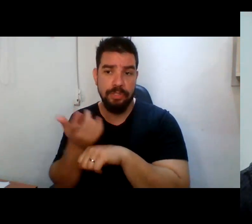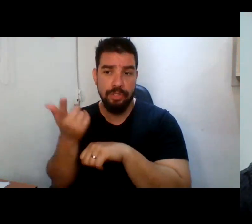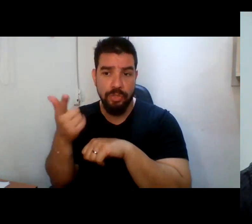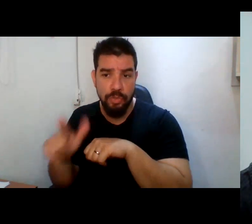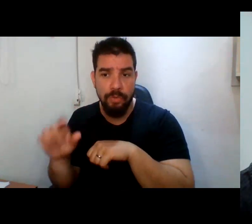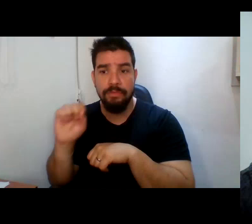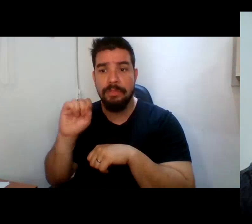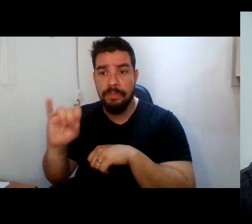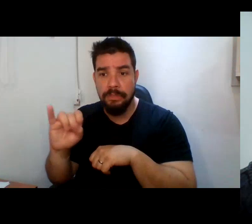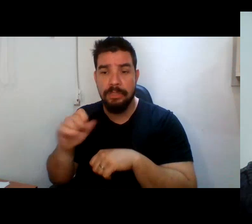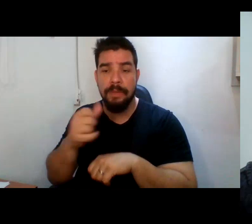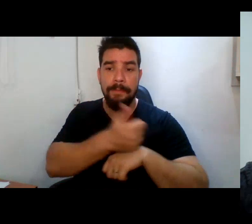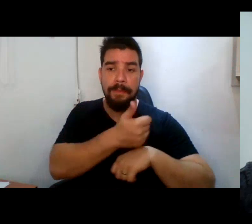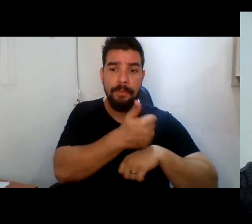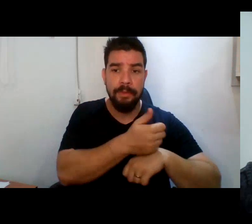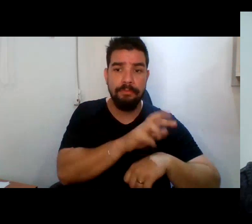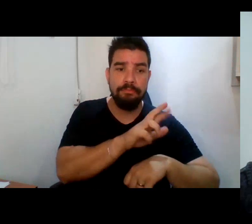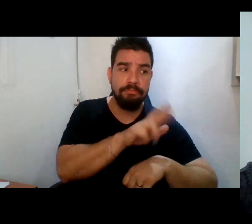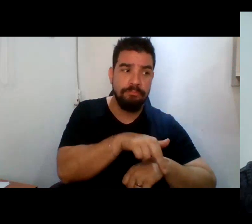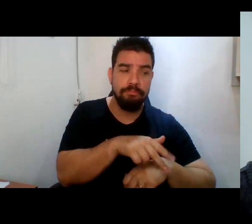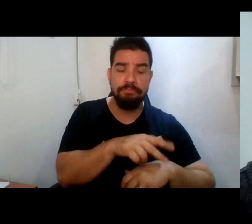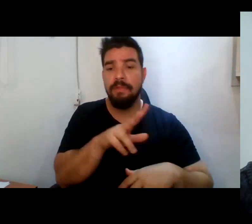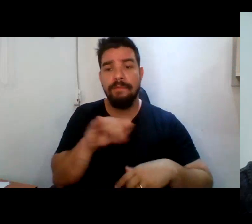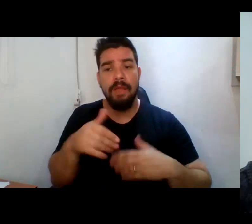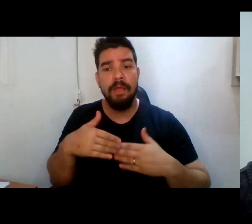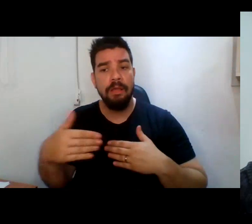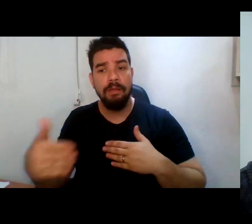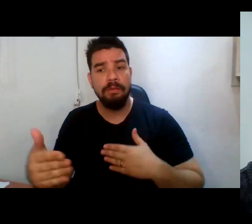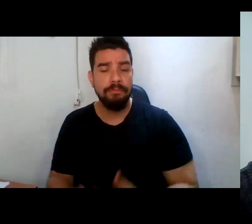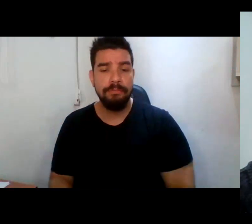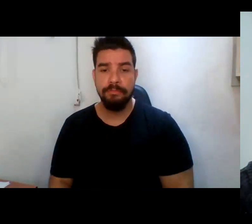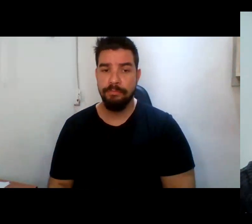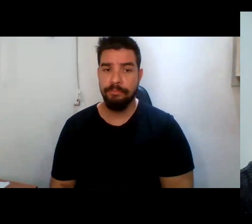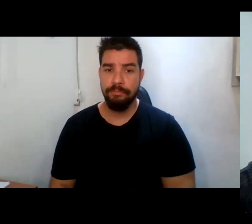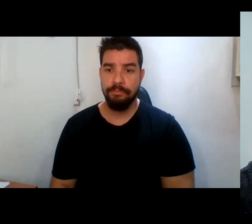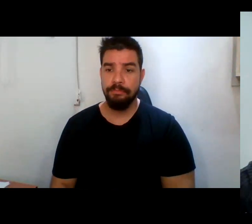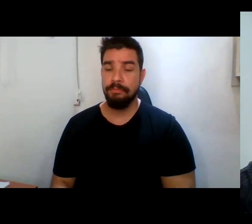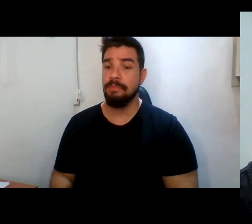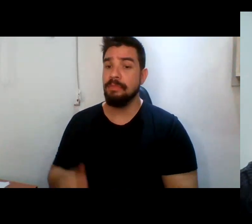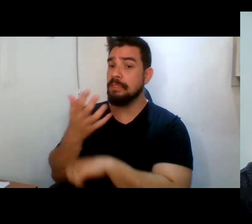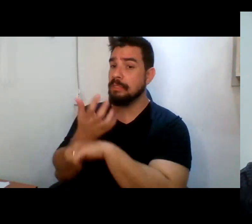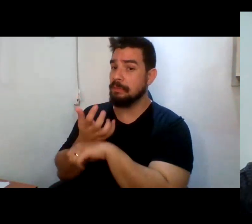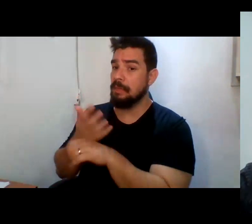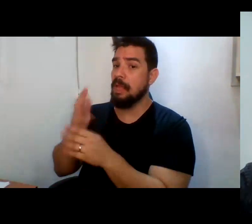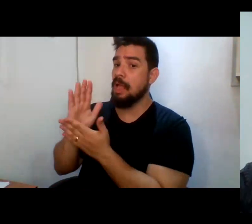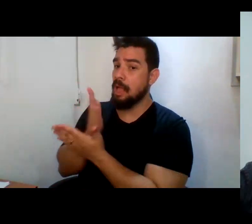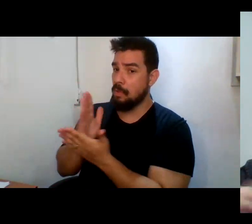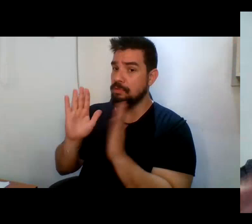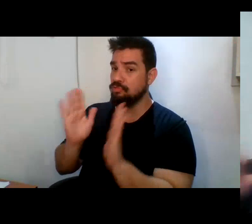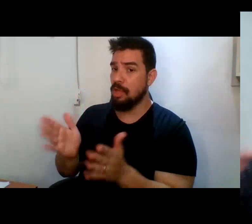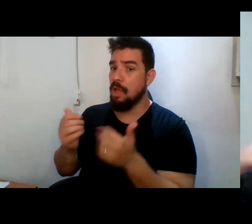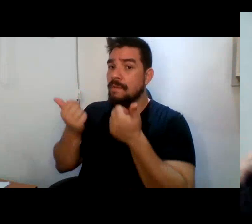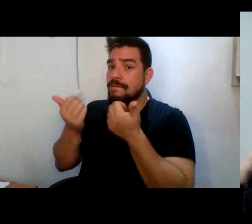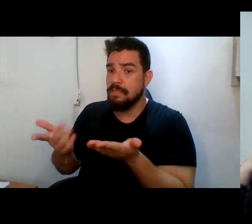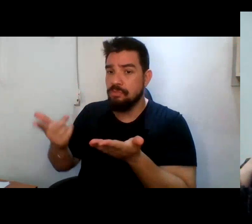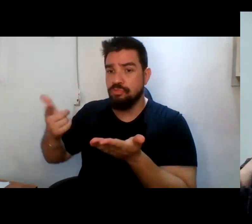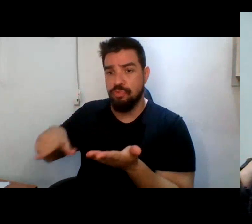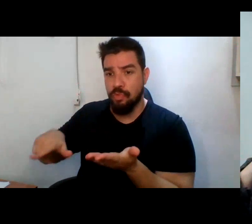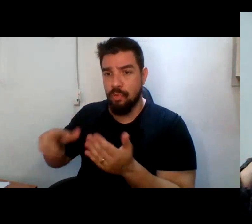no primeiro período. Ela acontece quando? Olha, algumas disciplinas já estão em reoferta, aí tem que ver cada